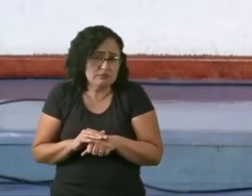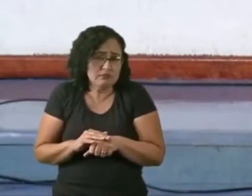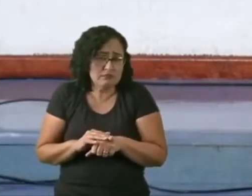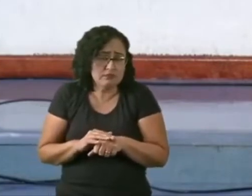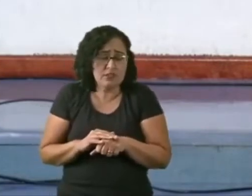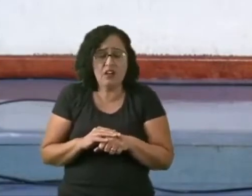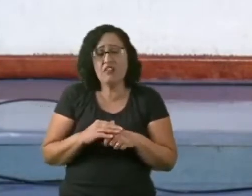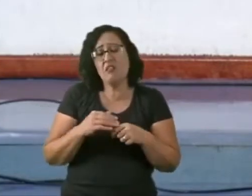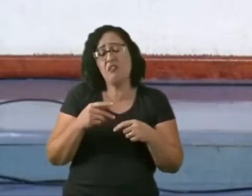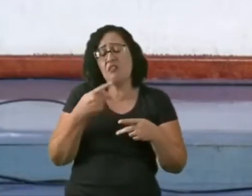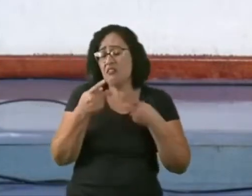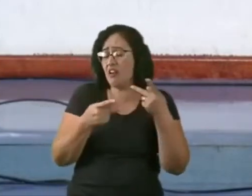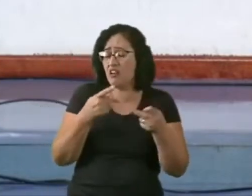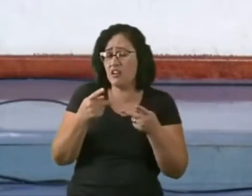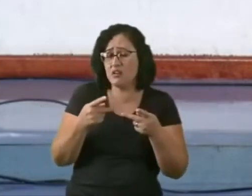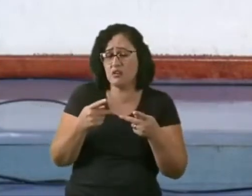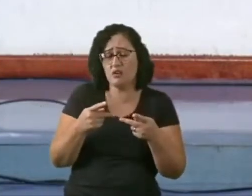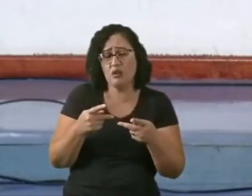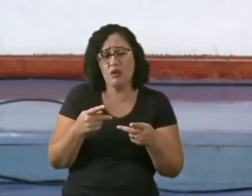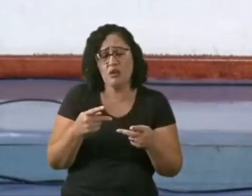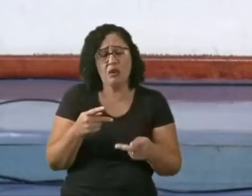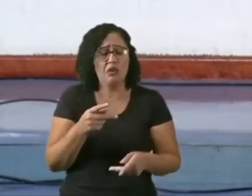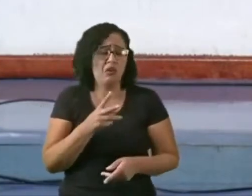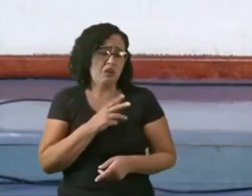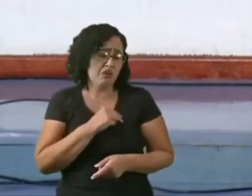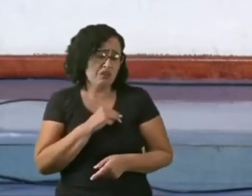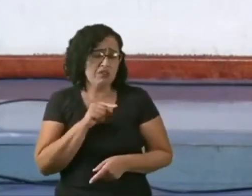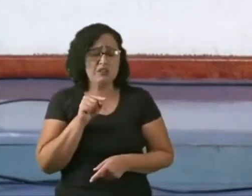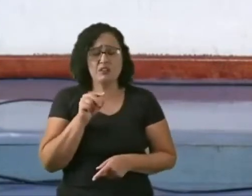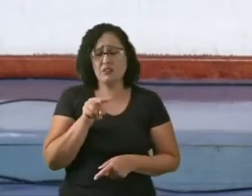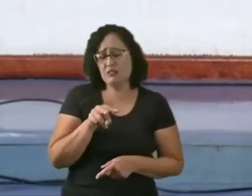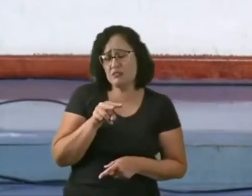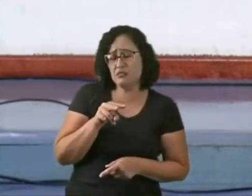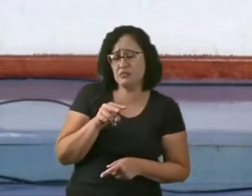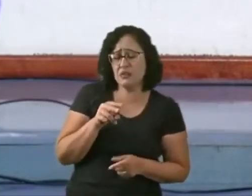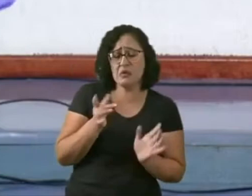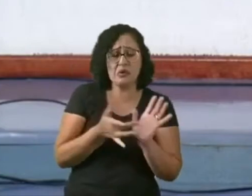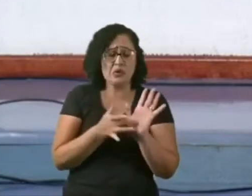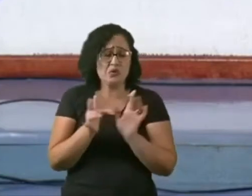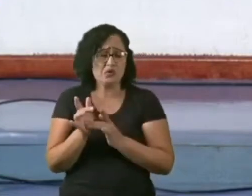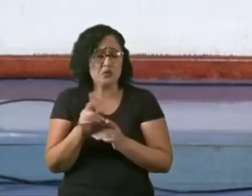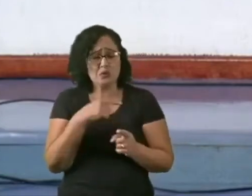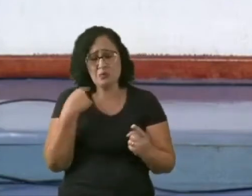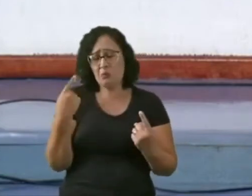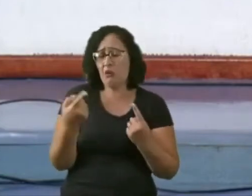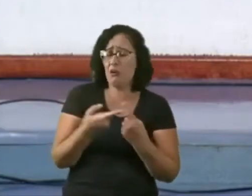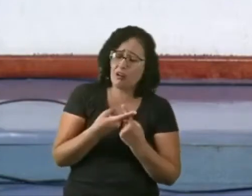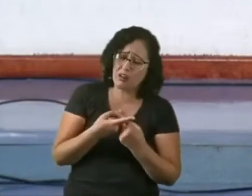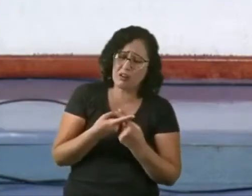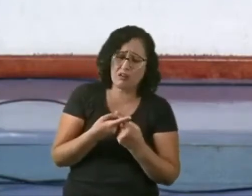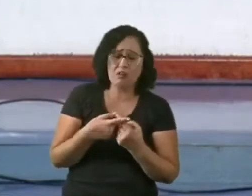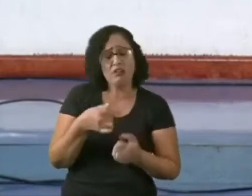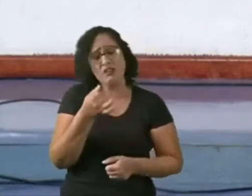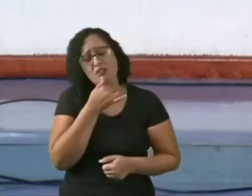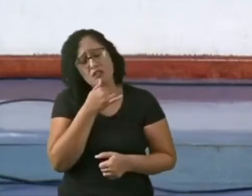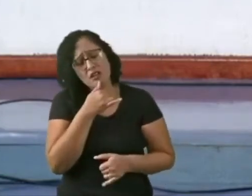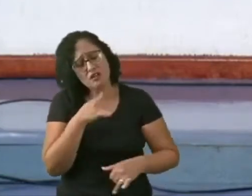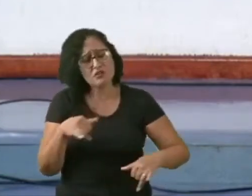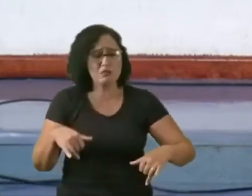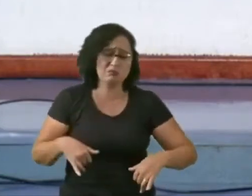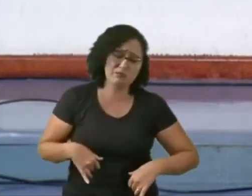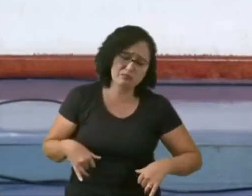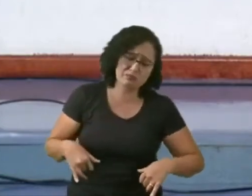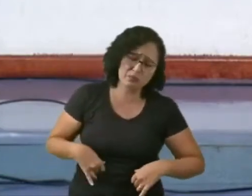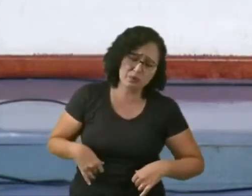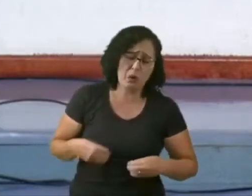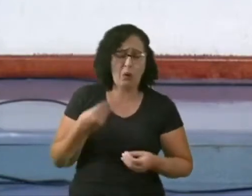estavam discutindo sobre a crucificação de Jesus, eles estavam discutindo tudo o que ali tinha acontecido em Jerusalém, eles